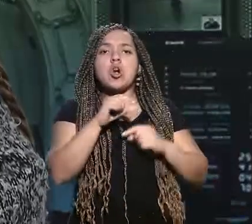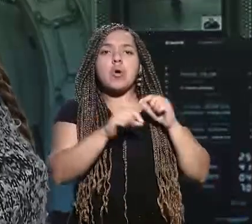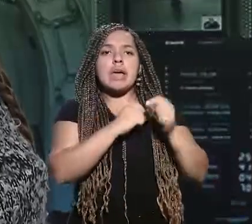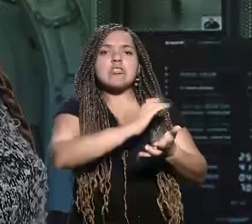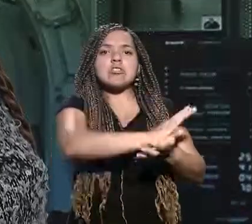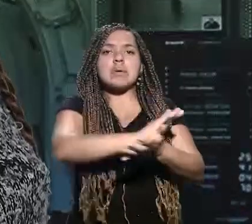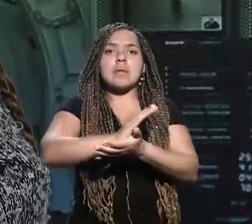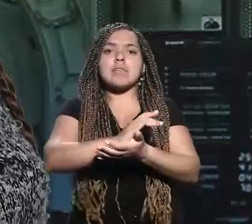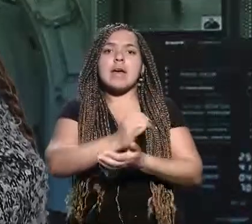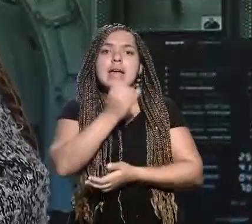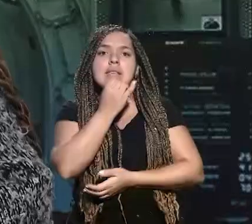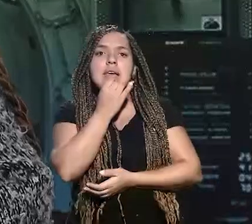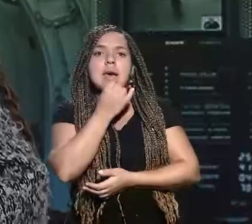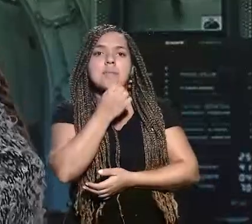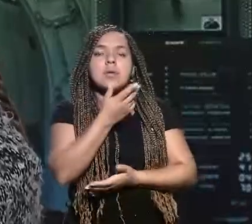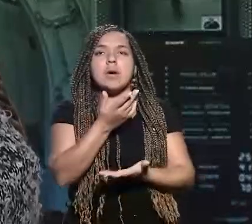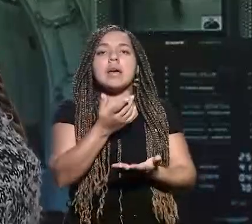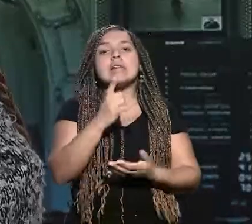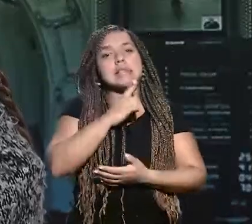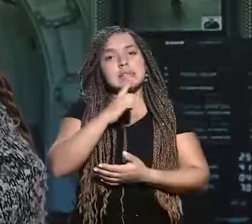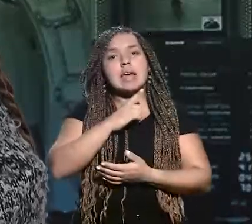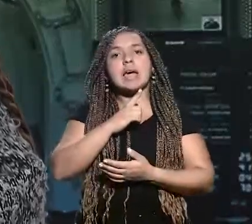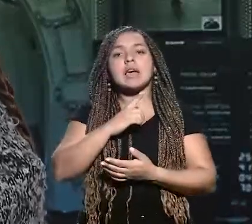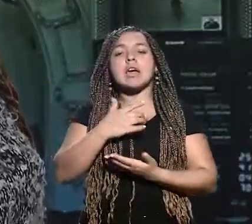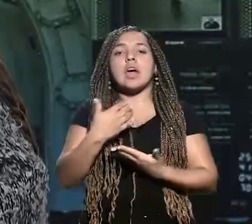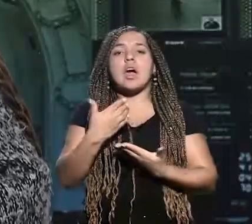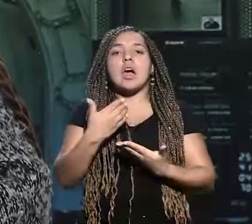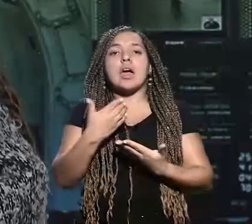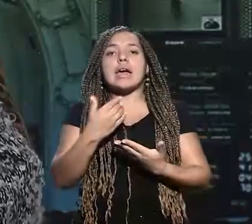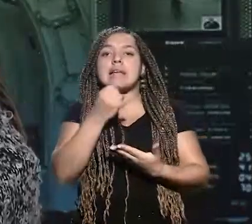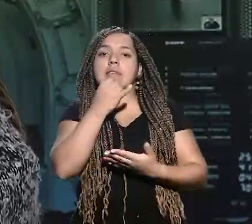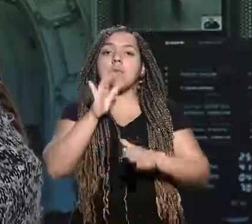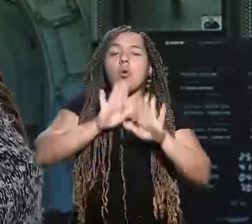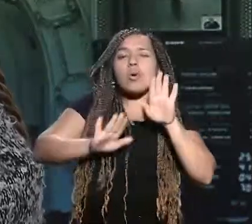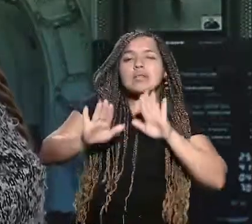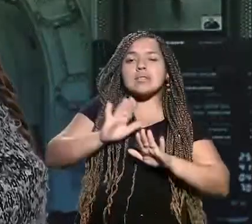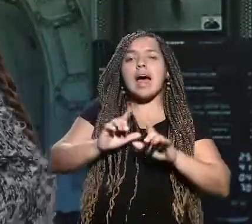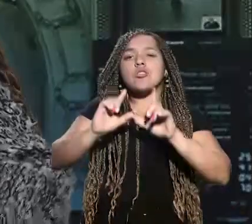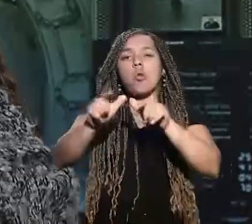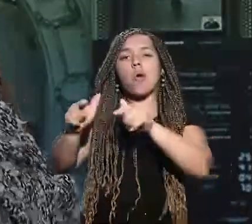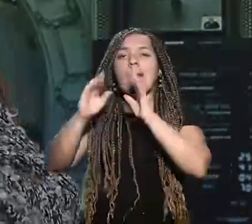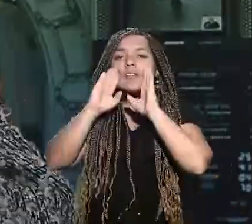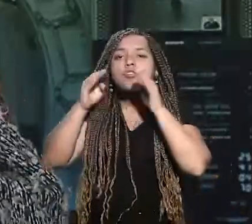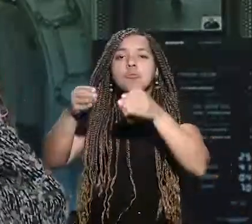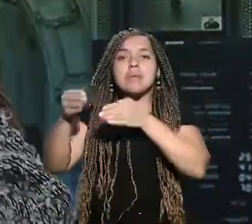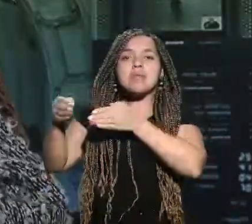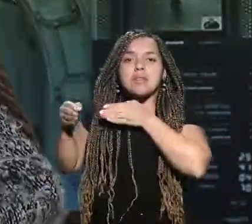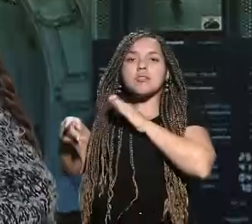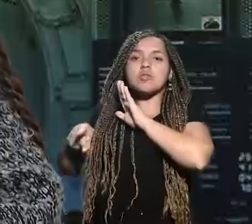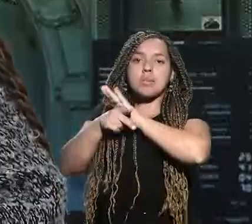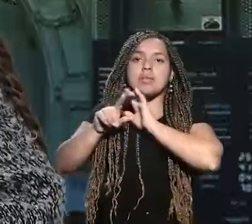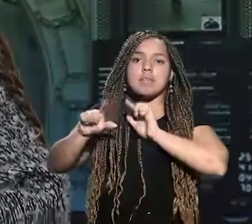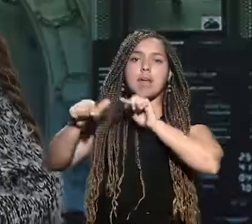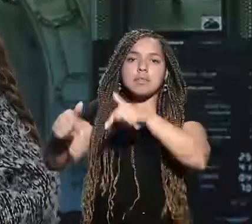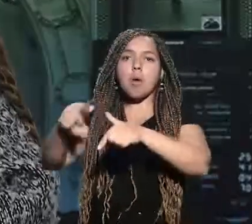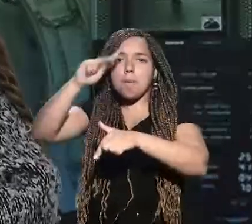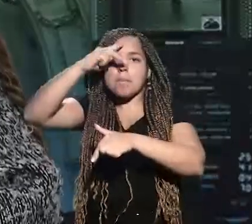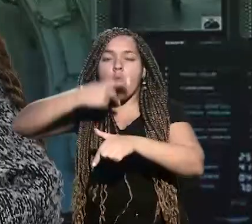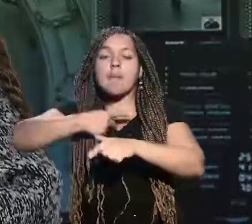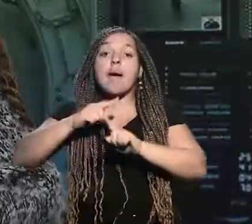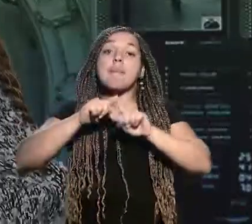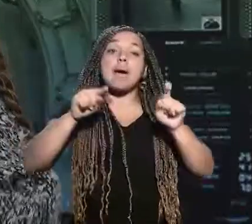de circulação, claro, guardadas as devidas reservas, os espaços destinados às ações,